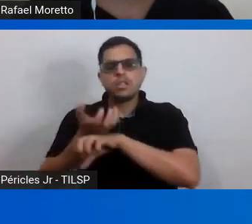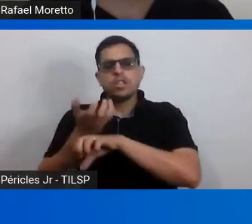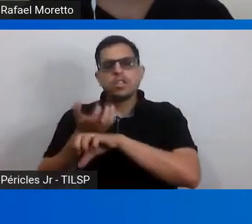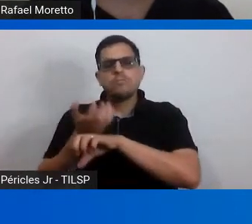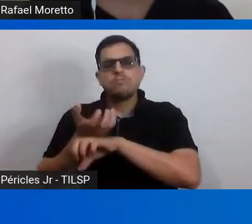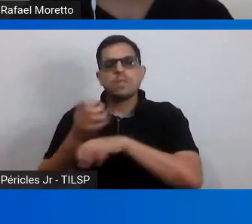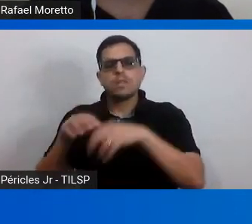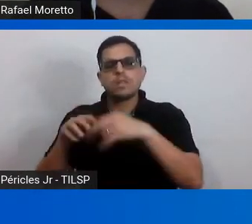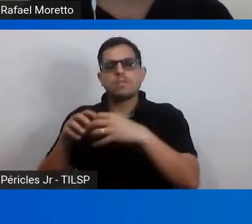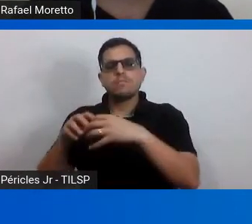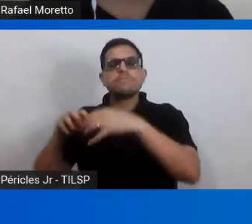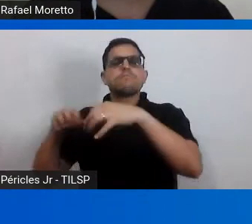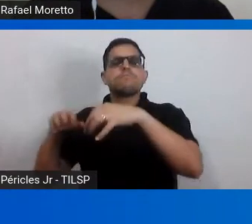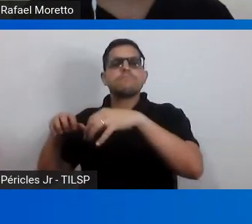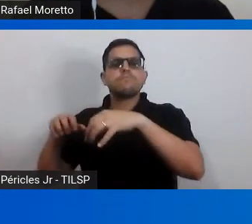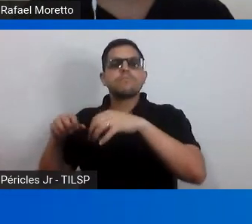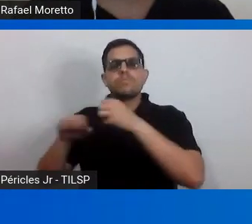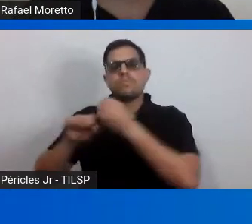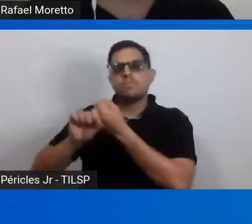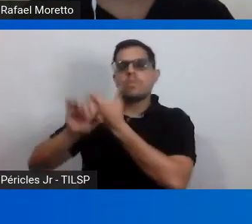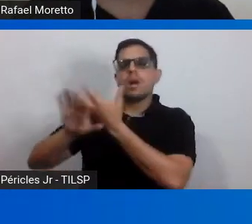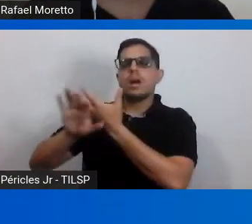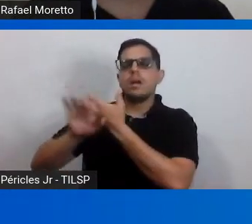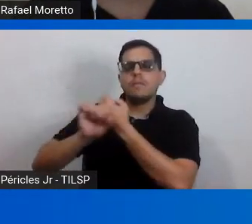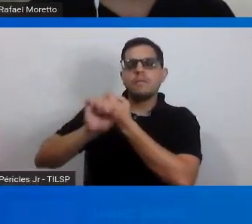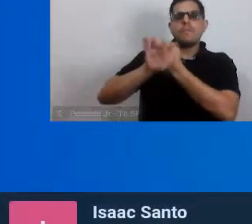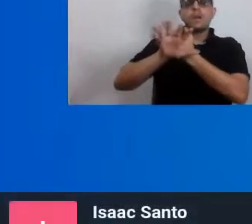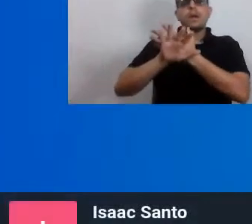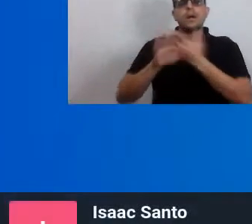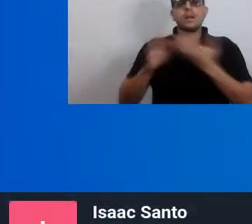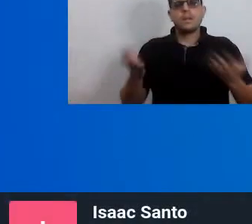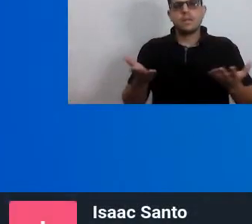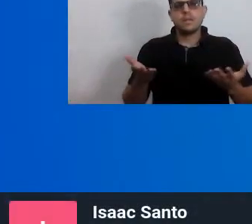presenciais essa é a minha percepção sobre o assunto